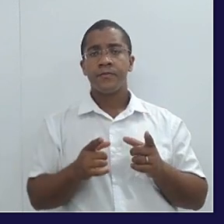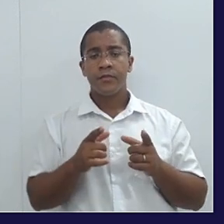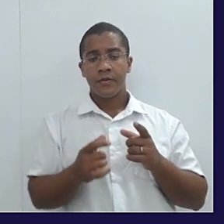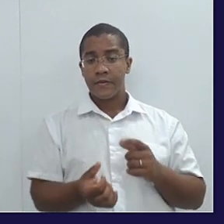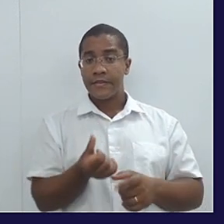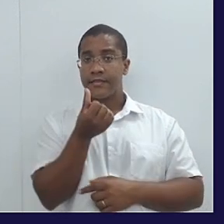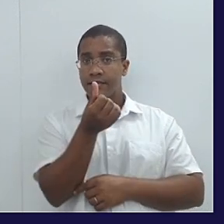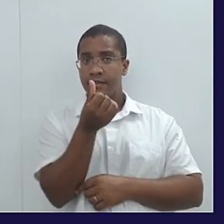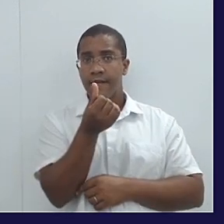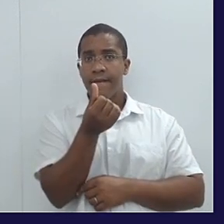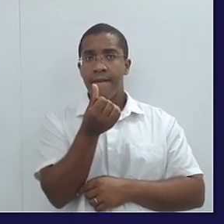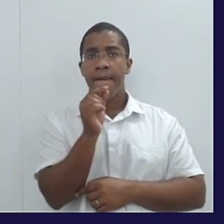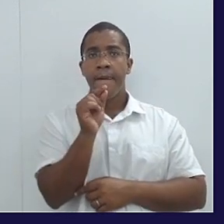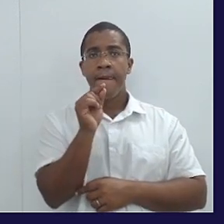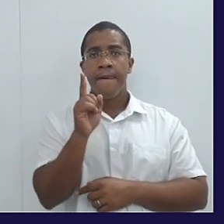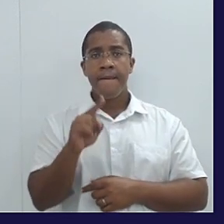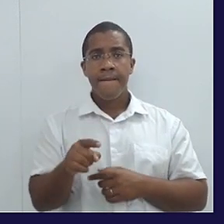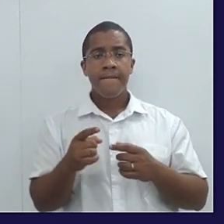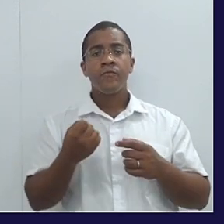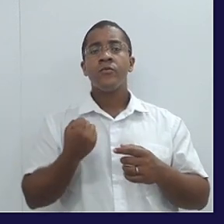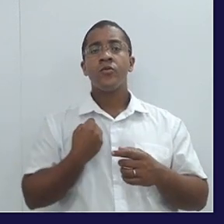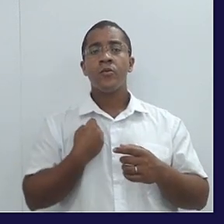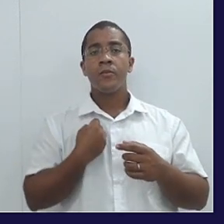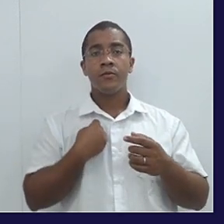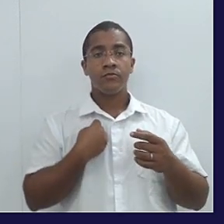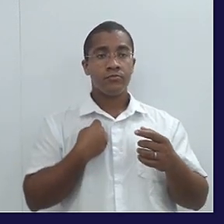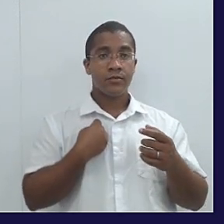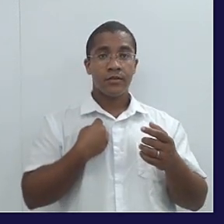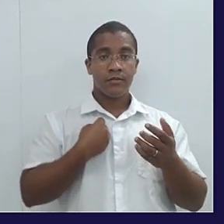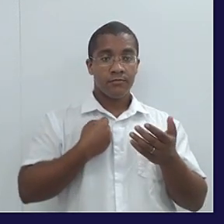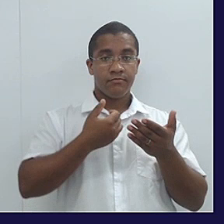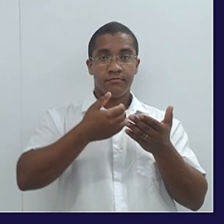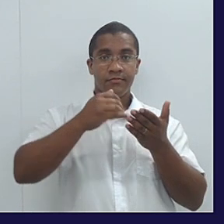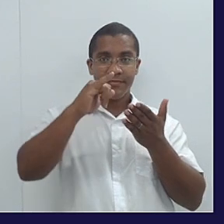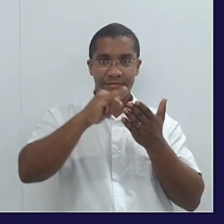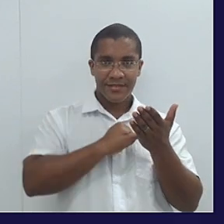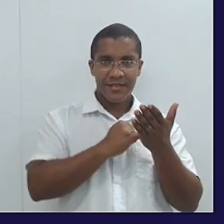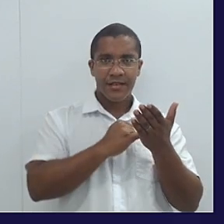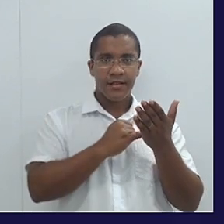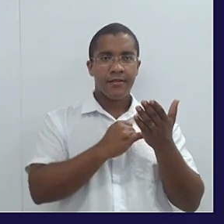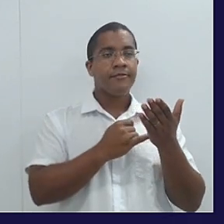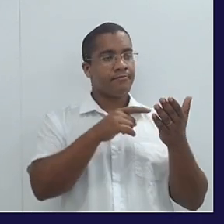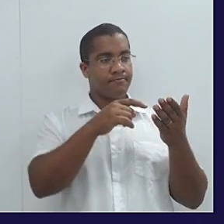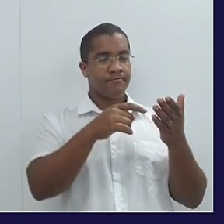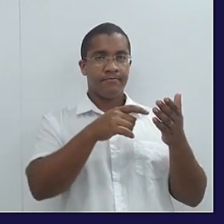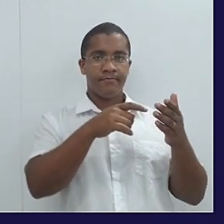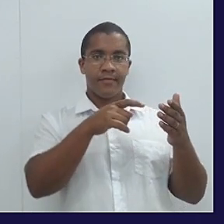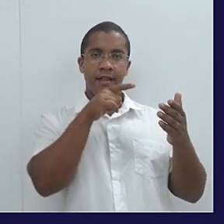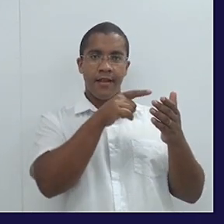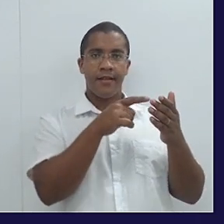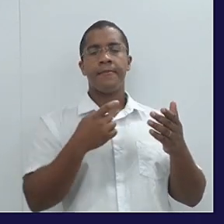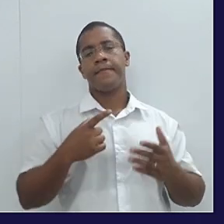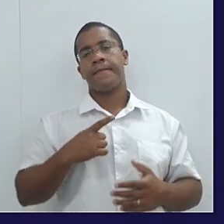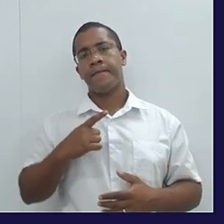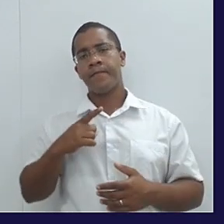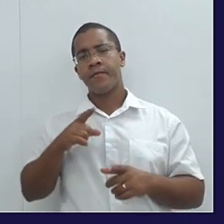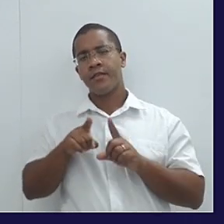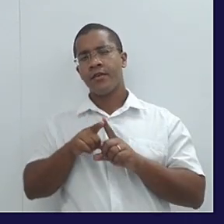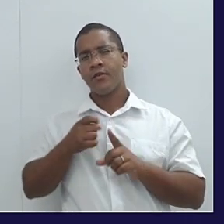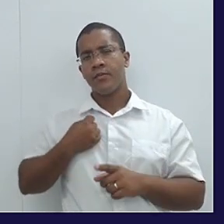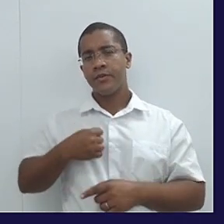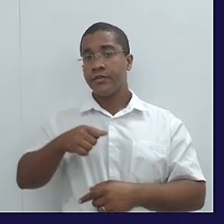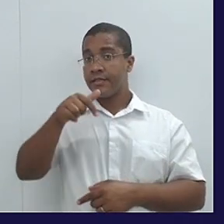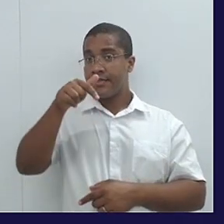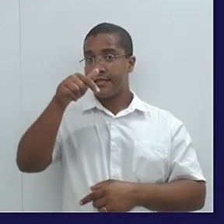ser a conta contrato, o número do cliente e o número da instalação. O número 7 vai